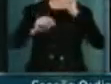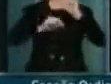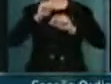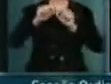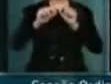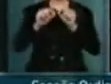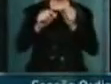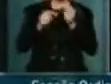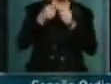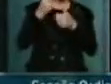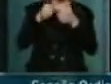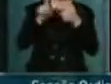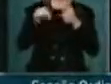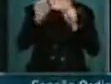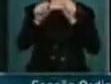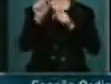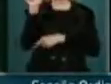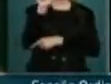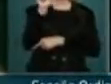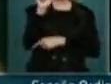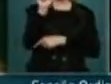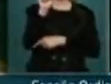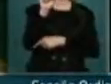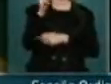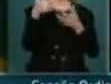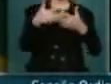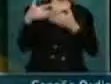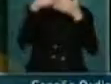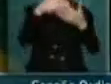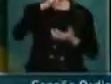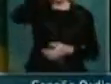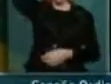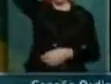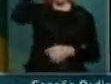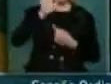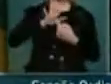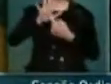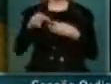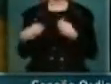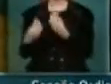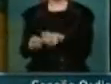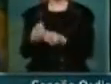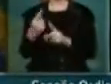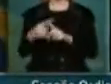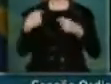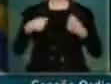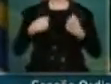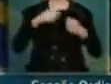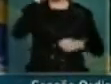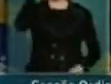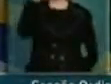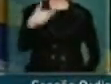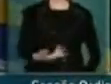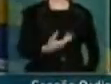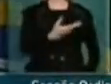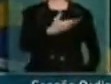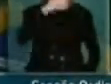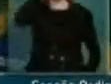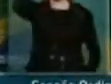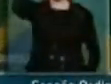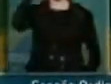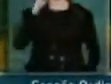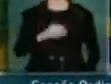garotos foi um carrinho de bombeiro nós temos que respeitar os bombeiros do Brasil solidariedade do Partido Verde a todos vocês